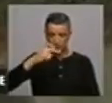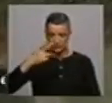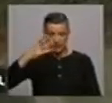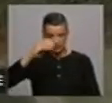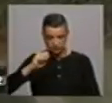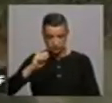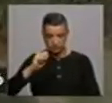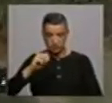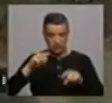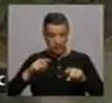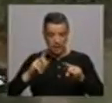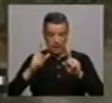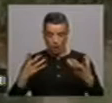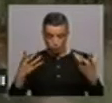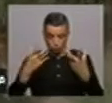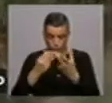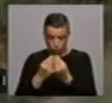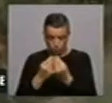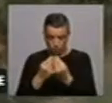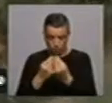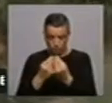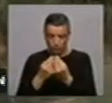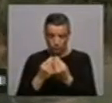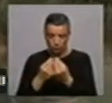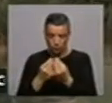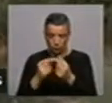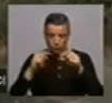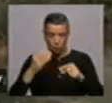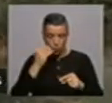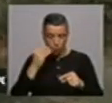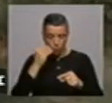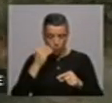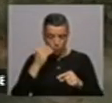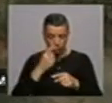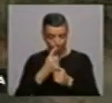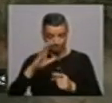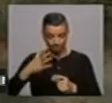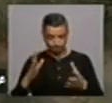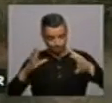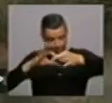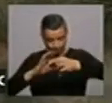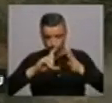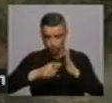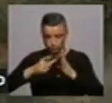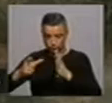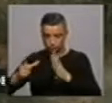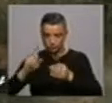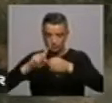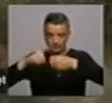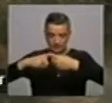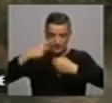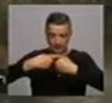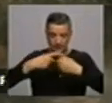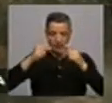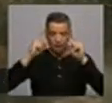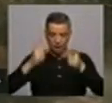facto, é precisamente isto, juntar a ecologia com a astronomia. Como? Ora, em primeiro lugar, este projeto de parceria já começou,